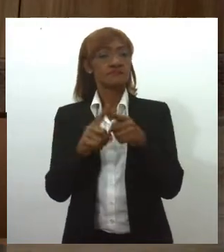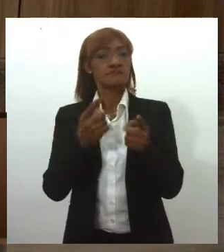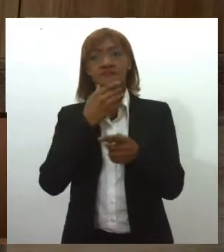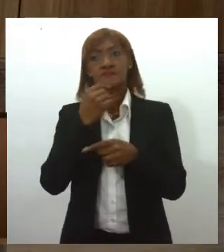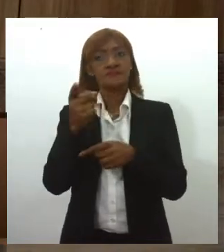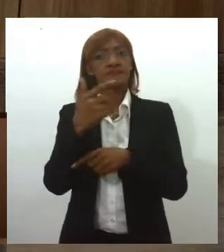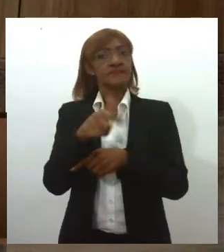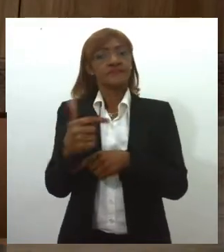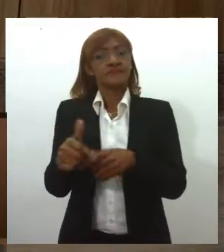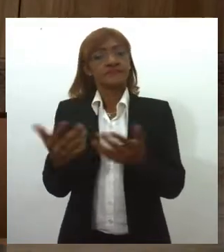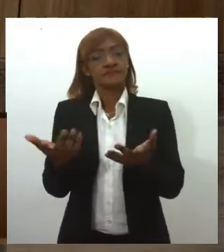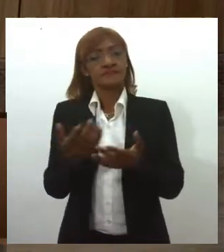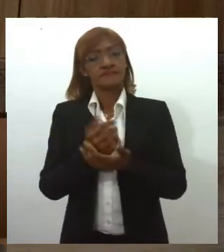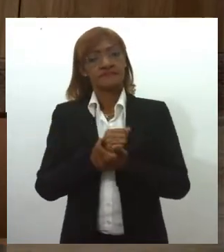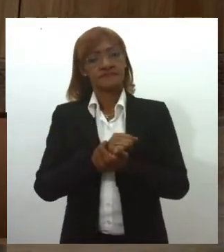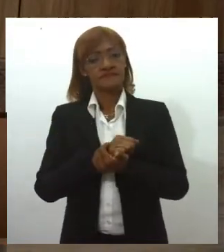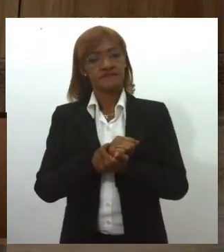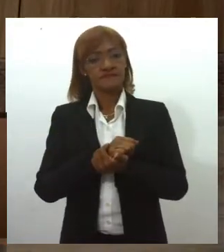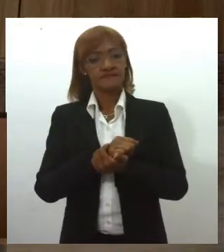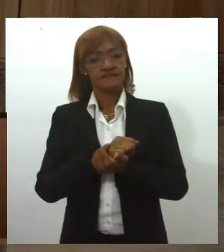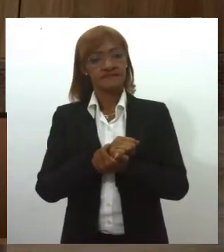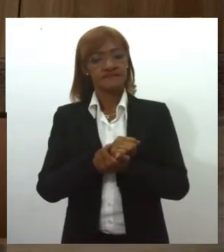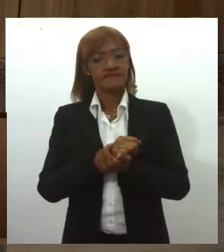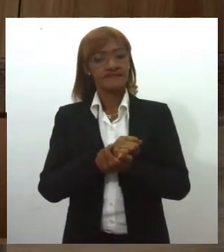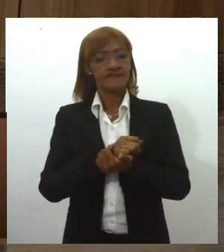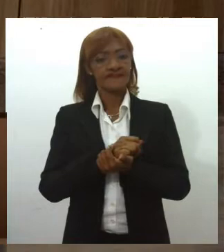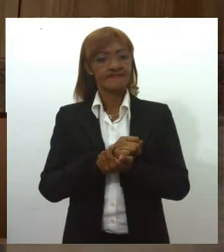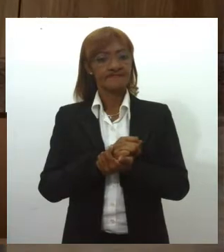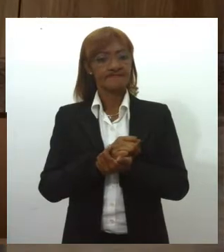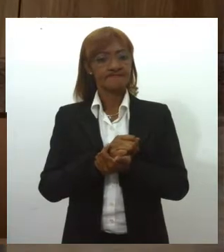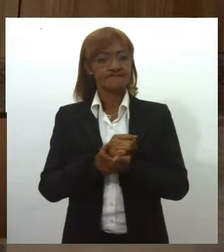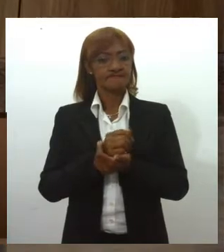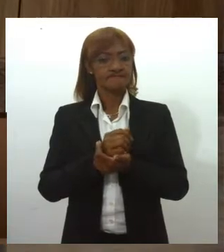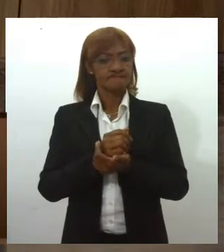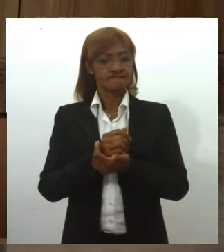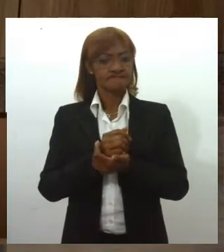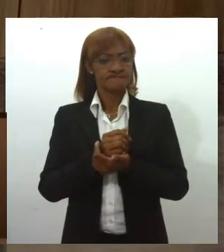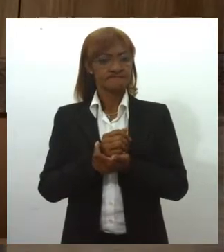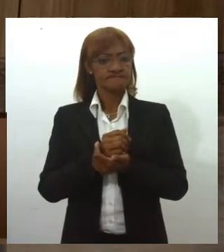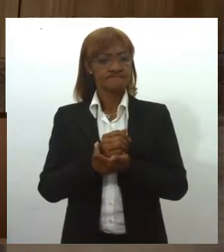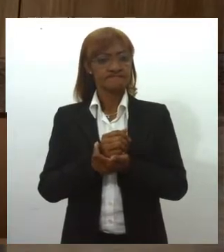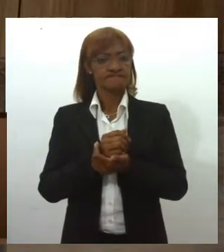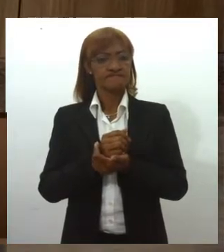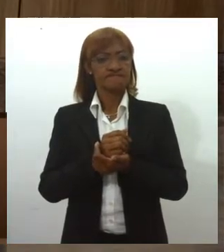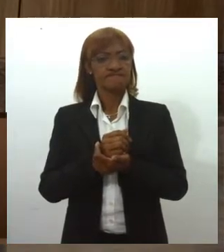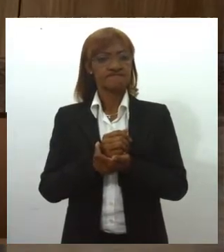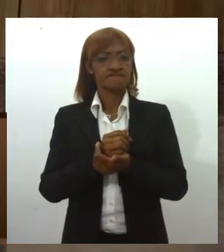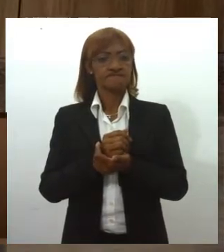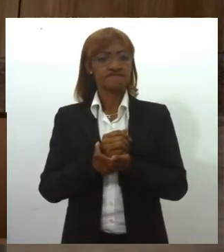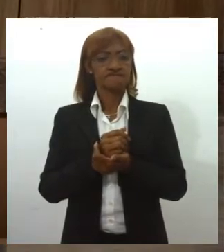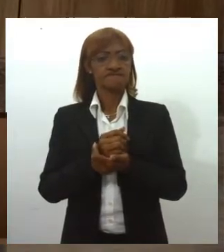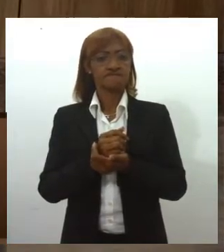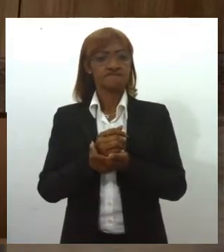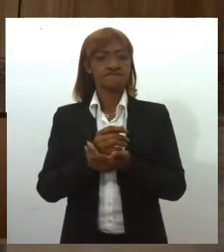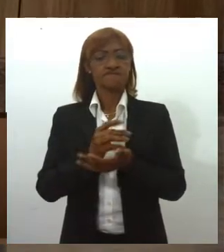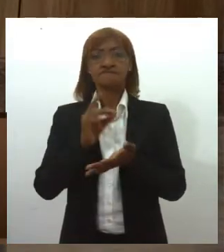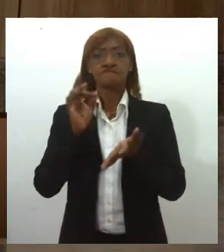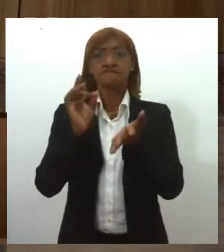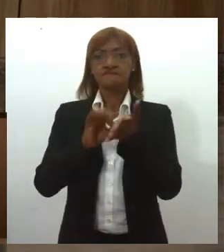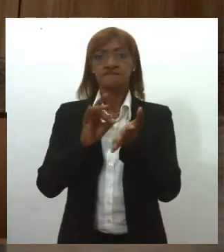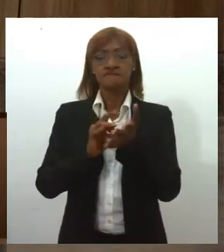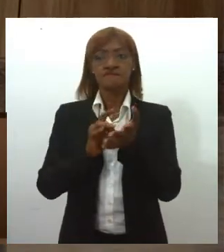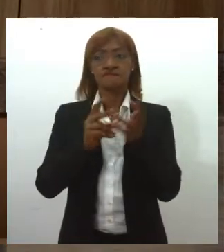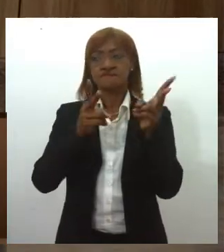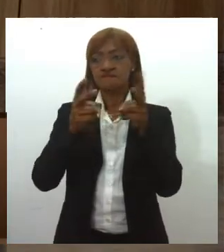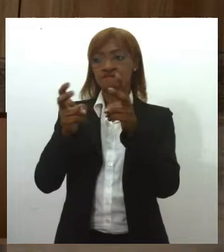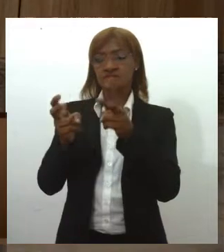aos homens. Embora falta já também saibamos que exista, né? O carro e o veículo. Isso, mas a gente não vê, na prática a gente não vê muito essas ações